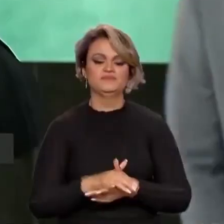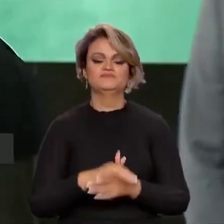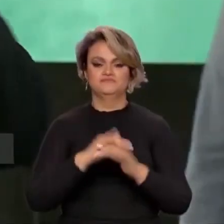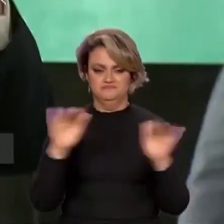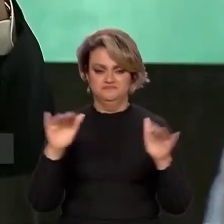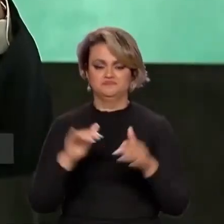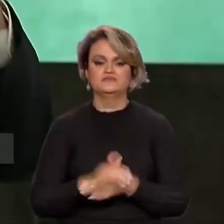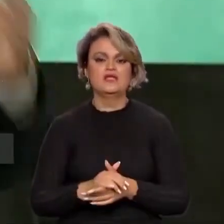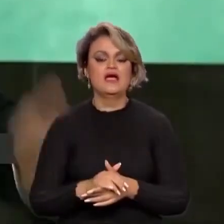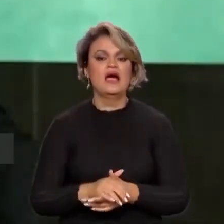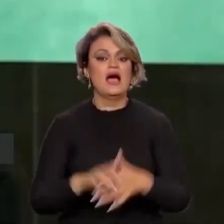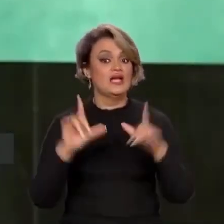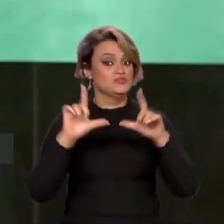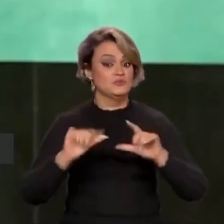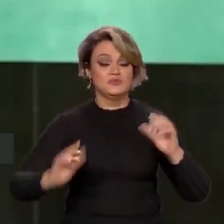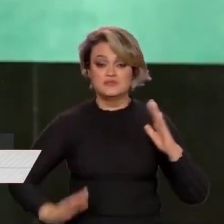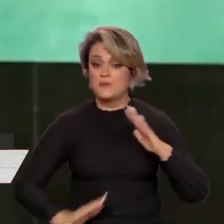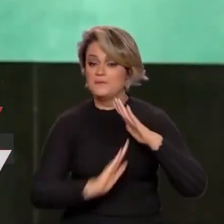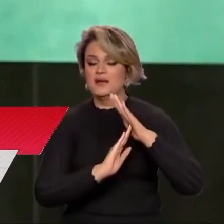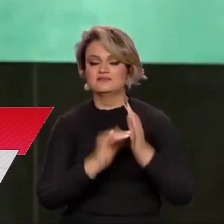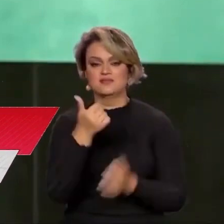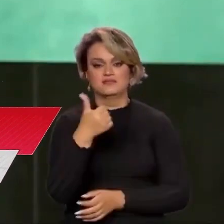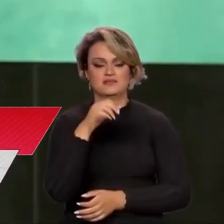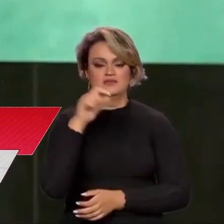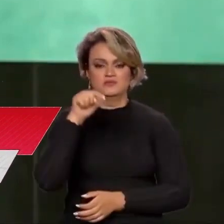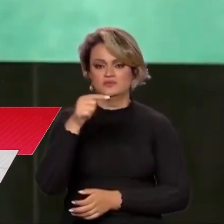10,79%. A redução máxima,